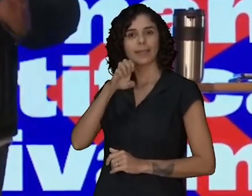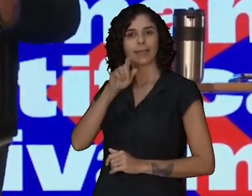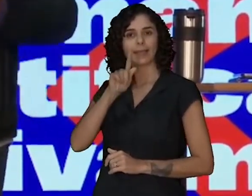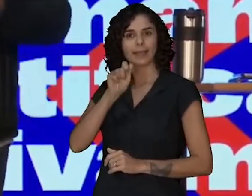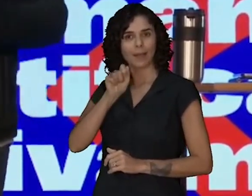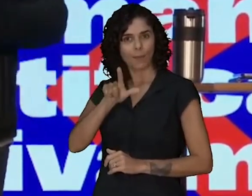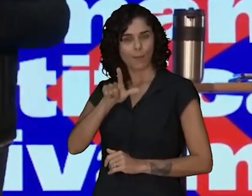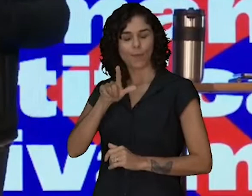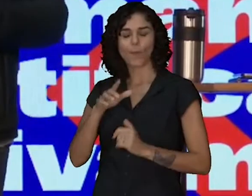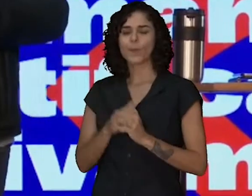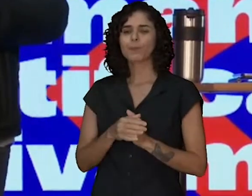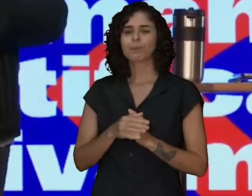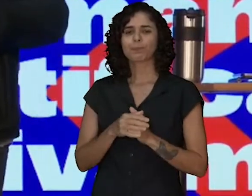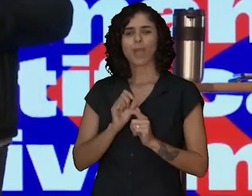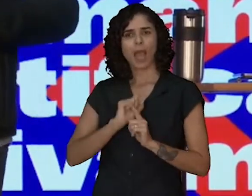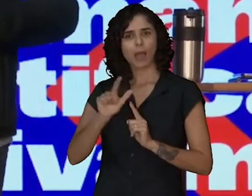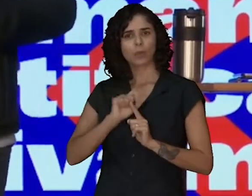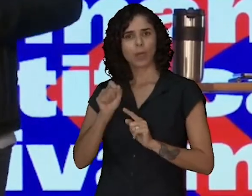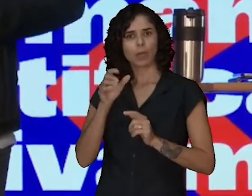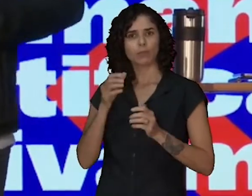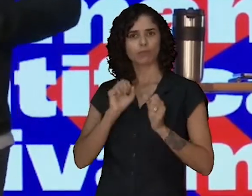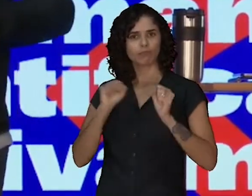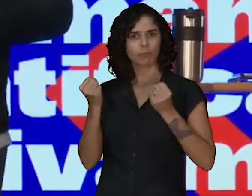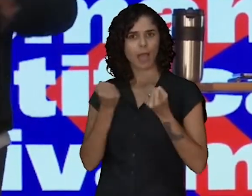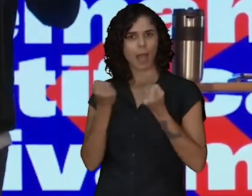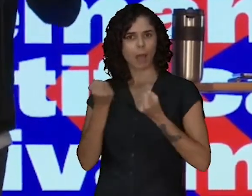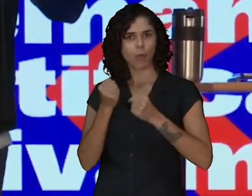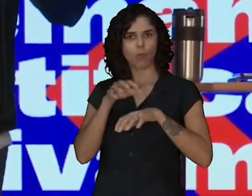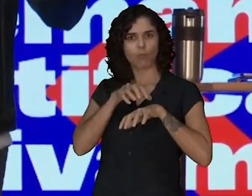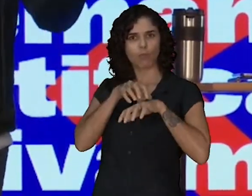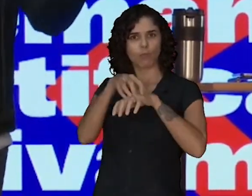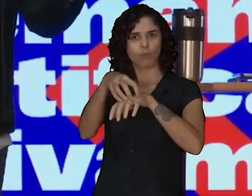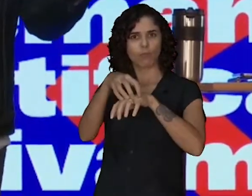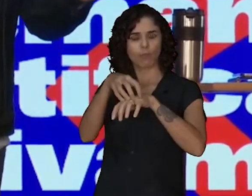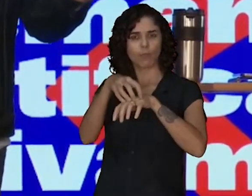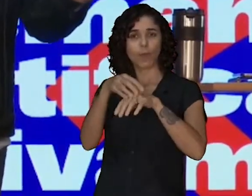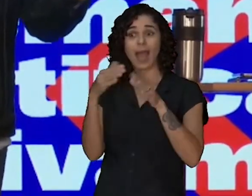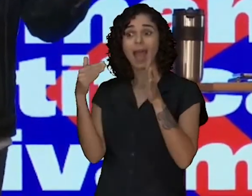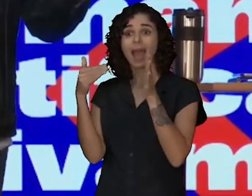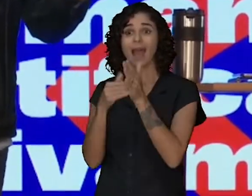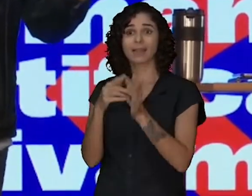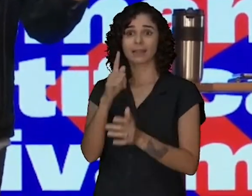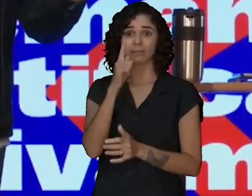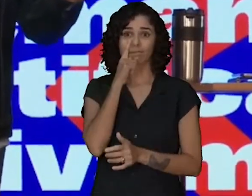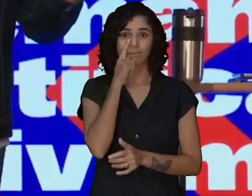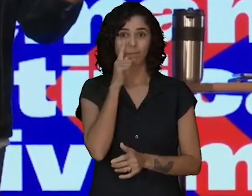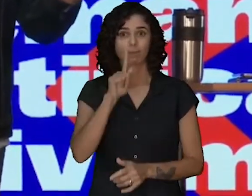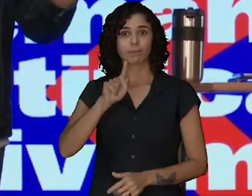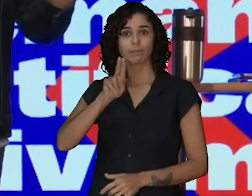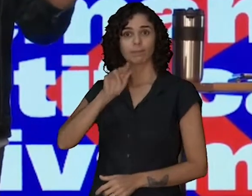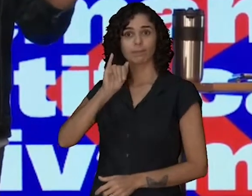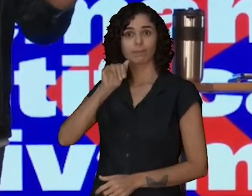e nós fomos de van para Guiné-Bissau. Nunca faça isso.